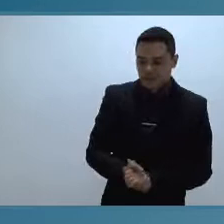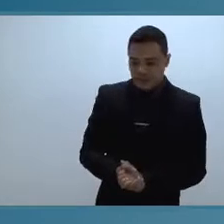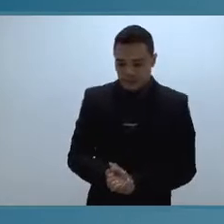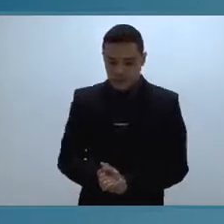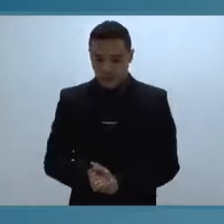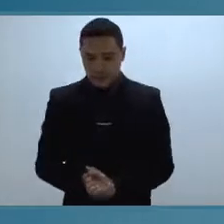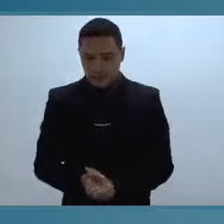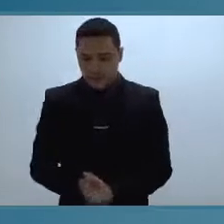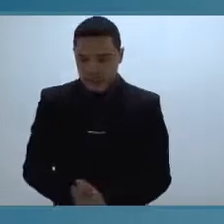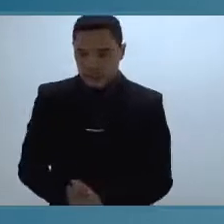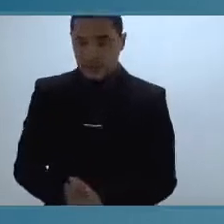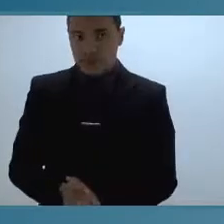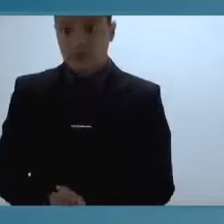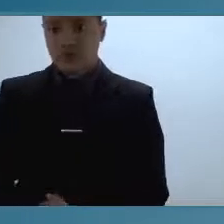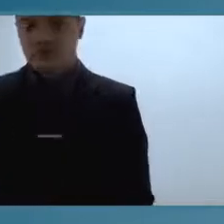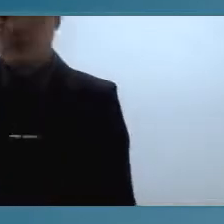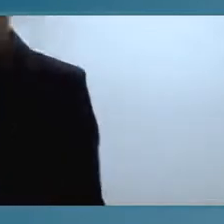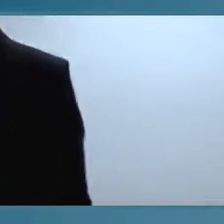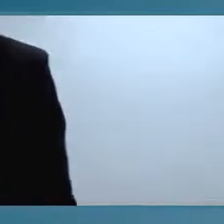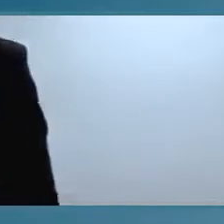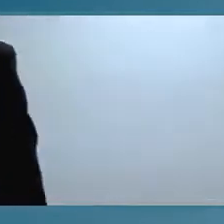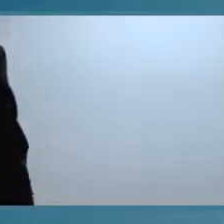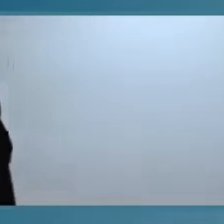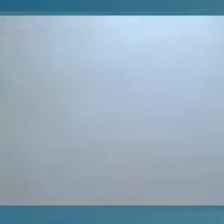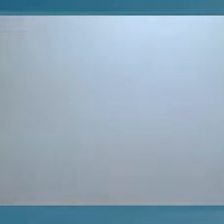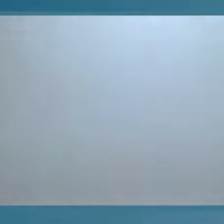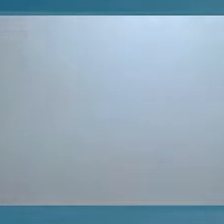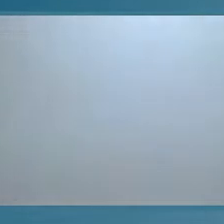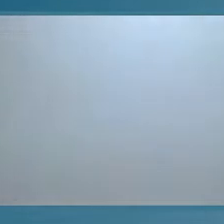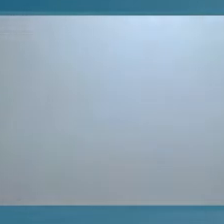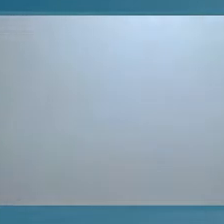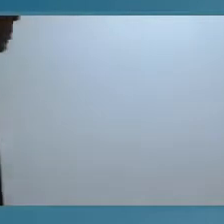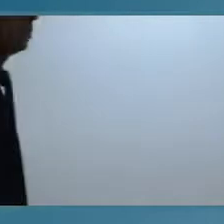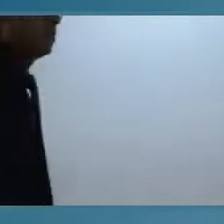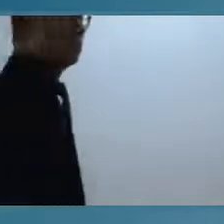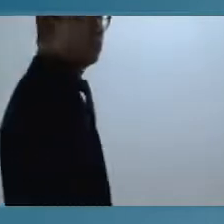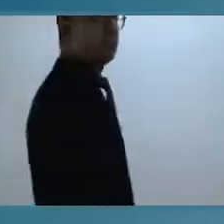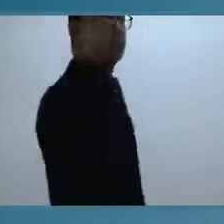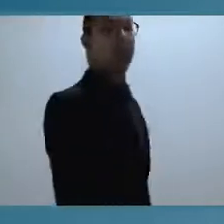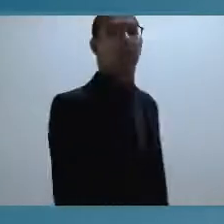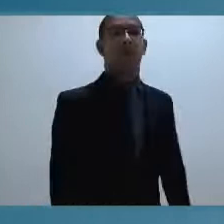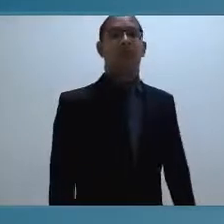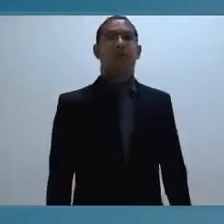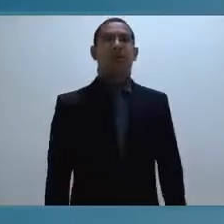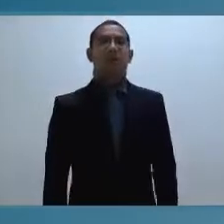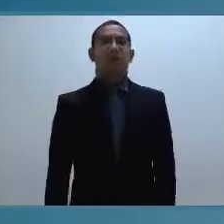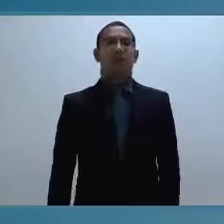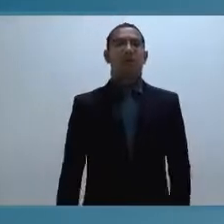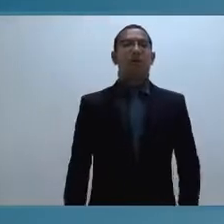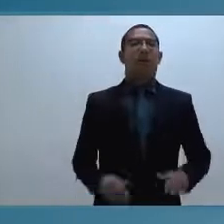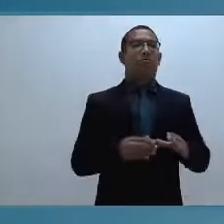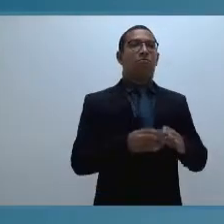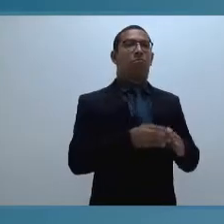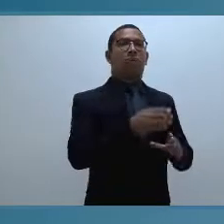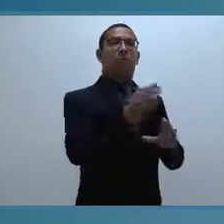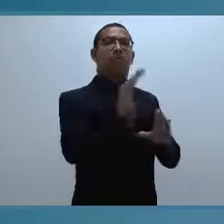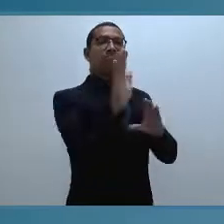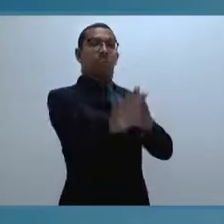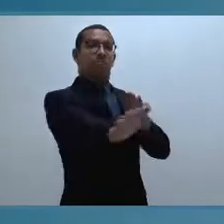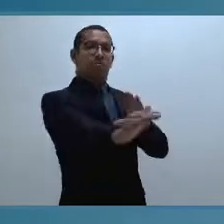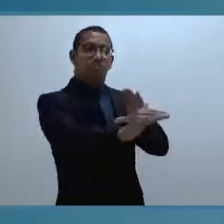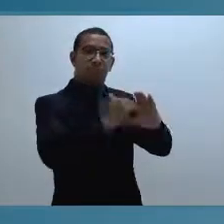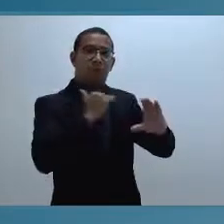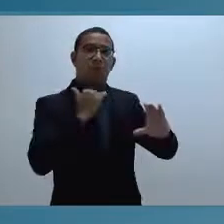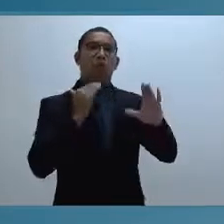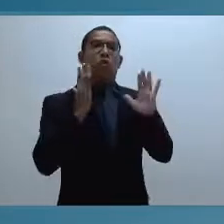dia 19/8/2022, a COS. E a COS, eu já tenho informação, que já faltou para a reunião